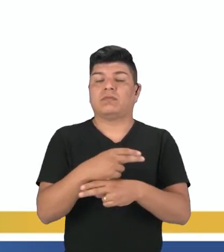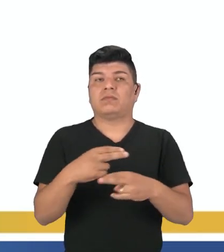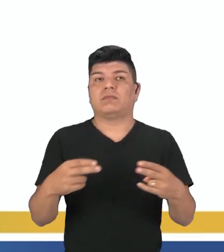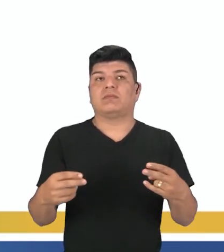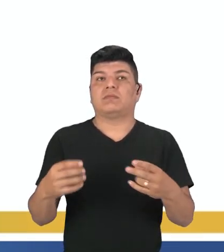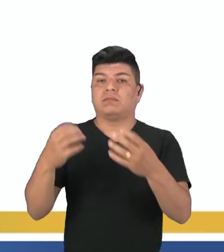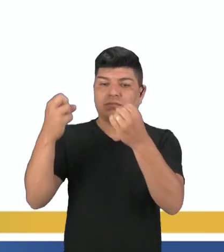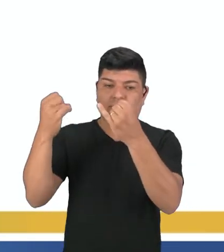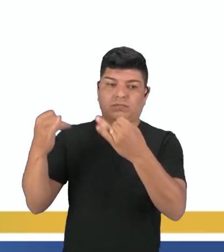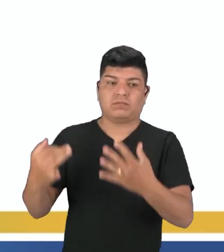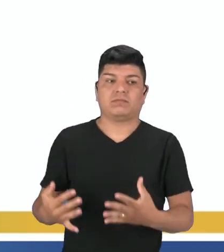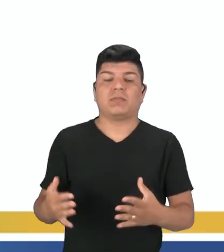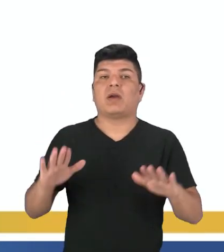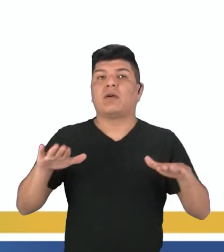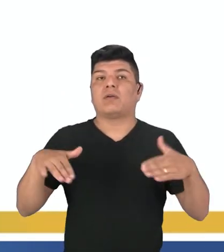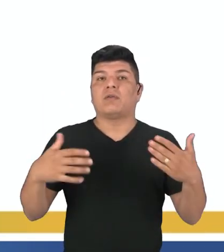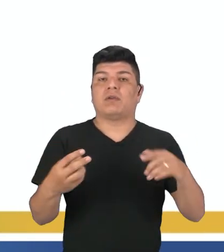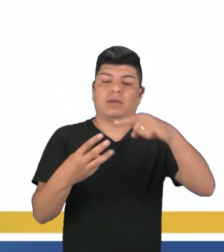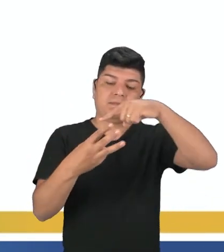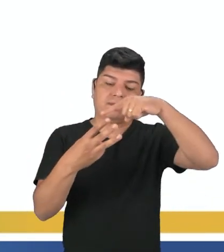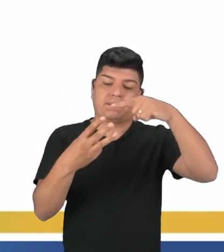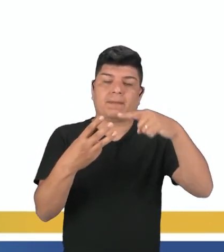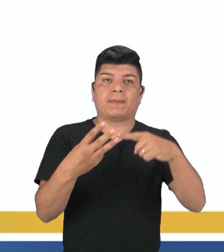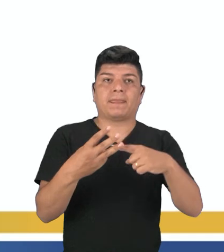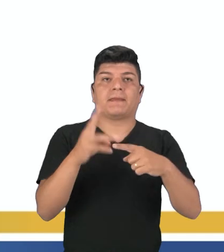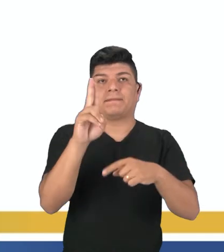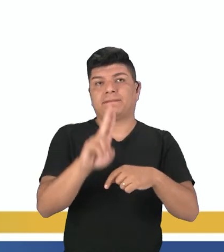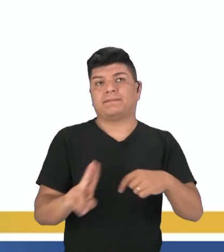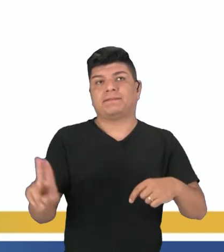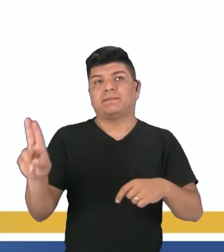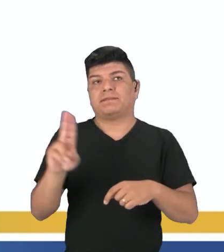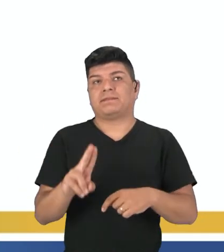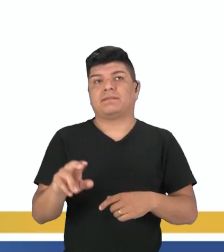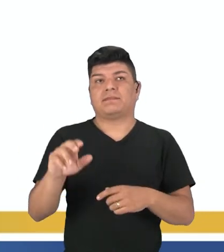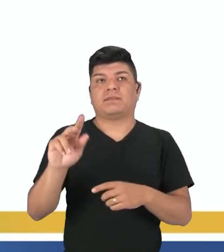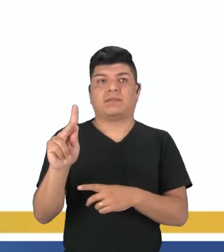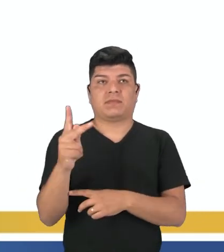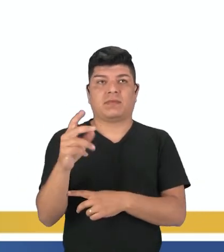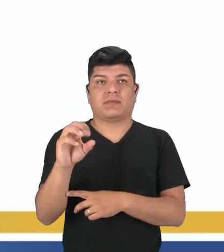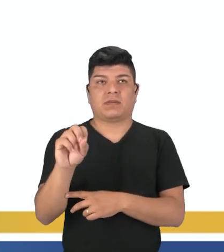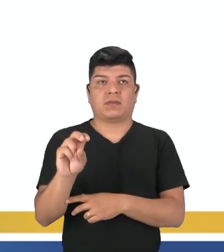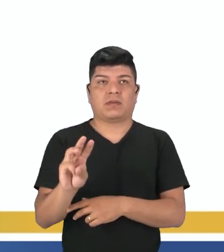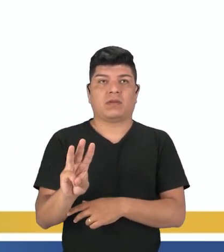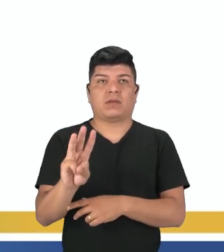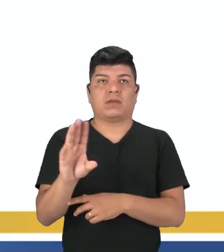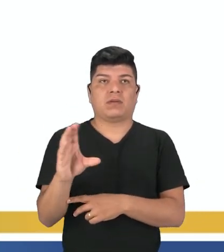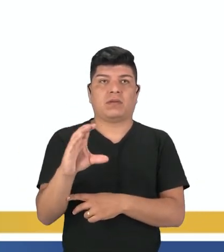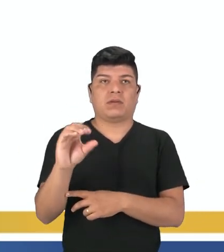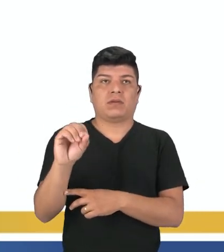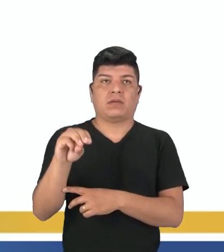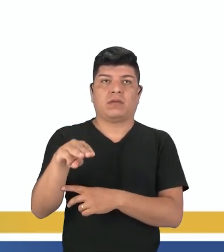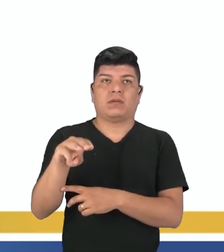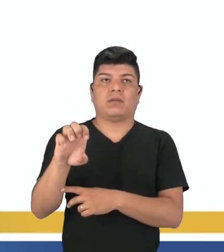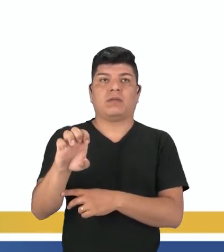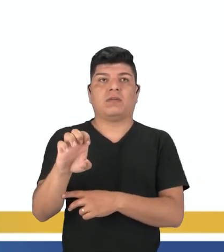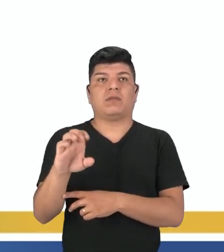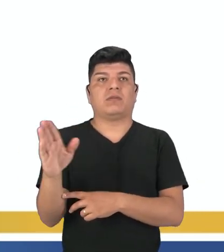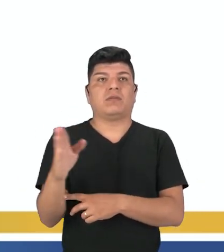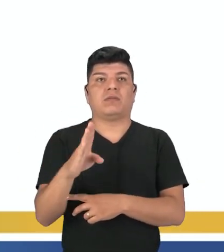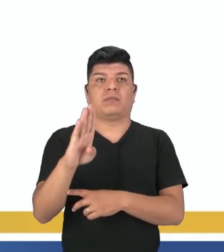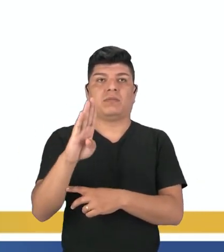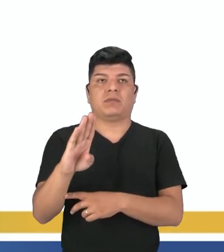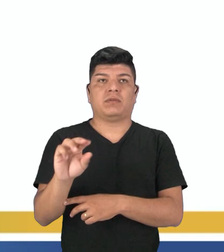para descrever, qual dessas três junções aí nós usamos? A gente usa o how come, o what about ou o